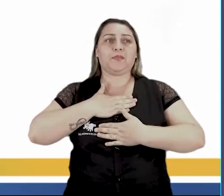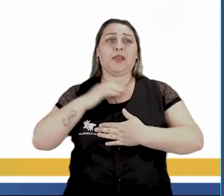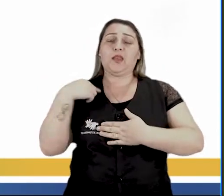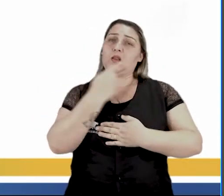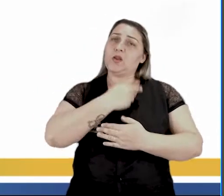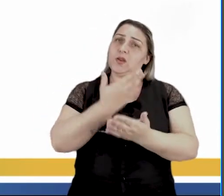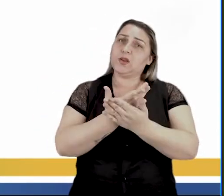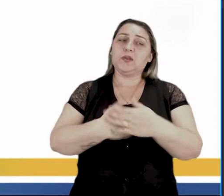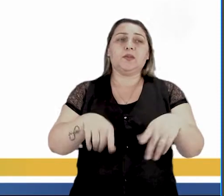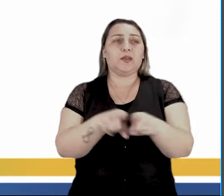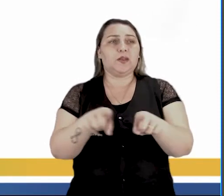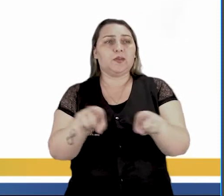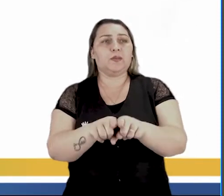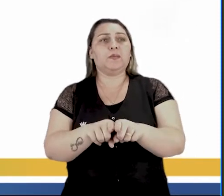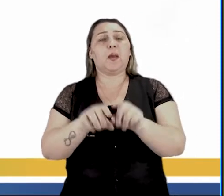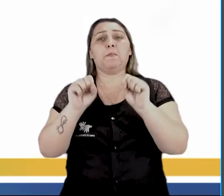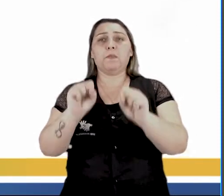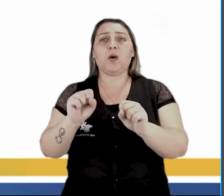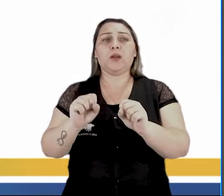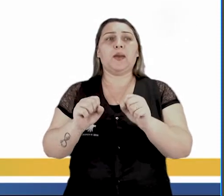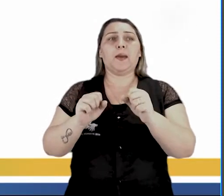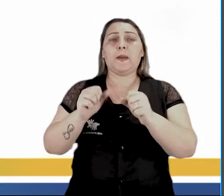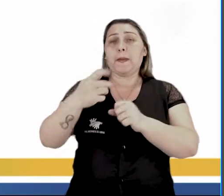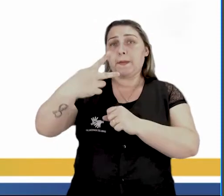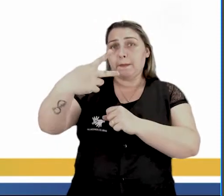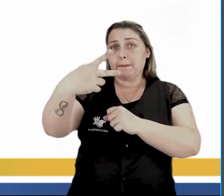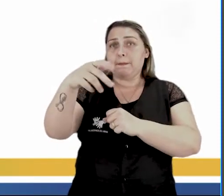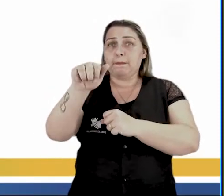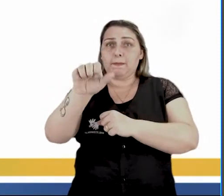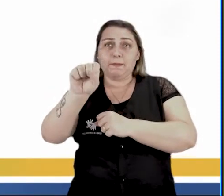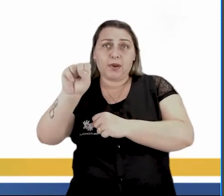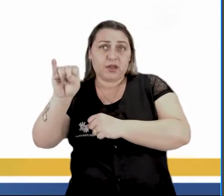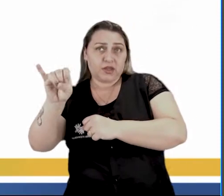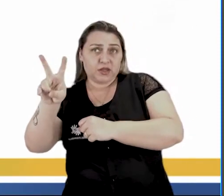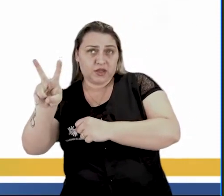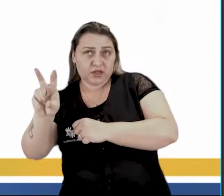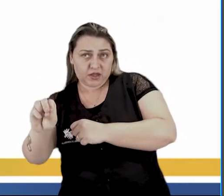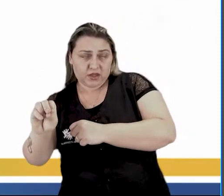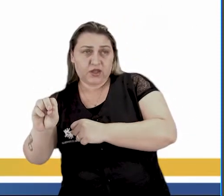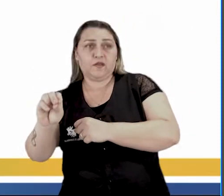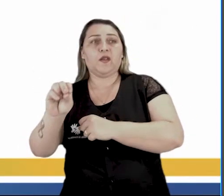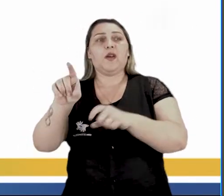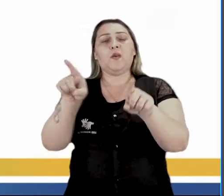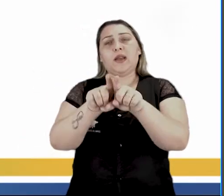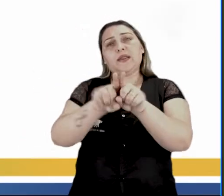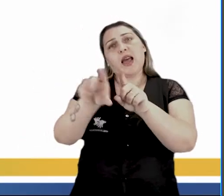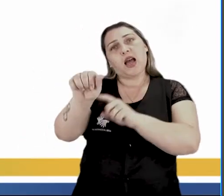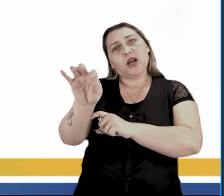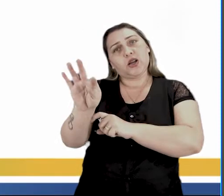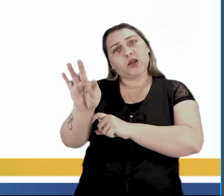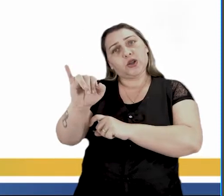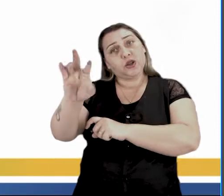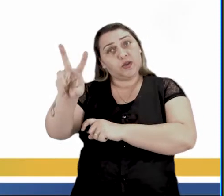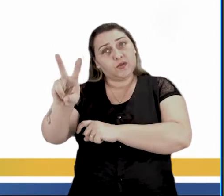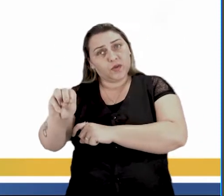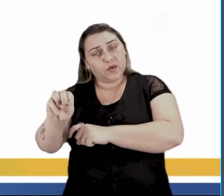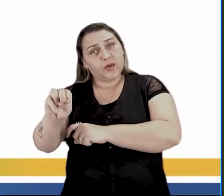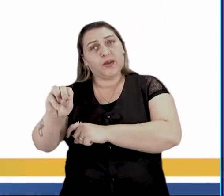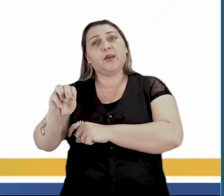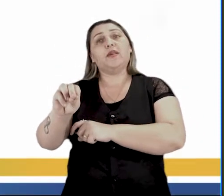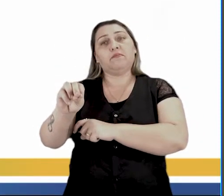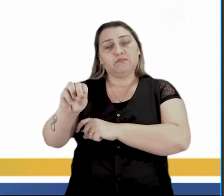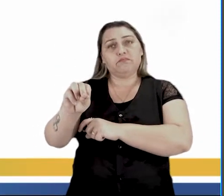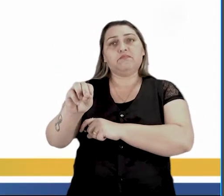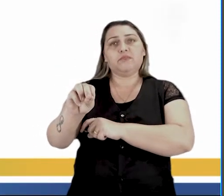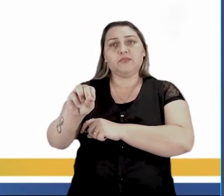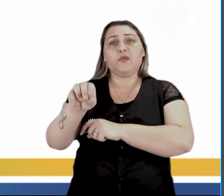Nós estudamos também que o lazer ele pode ser classificado em dois, o lazer passivo e o lazer ativo. O lazer